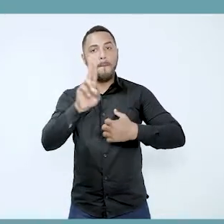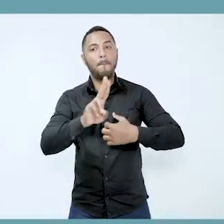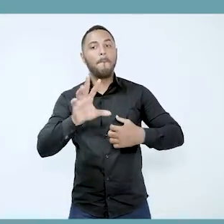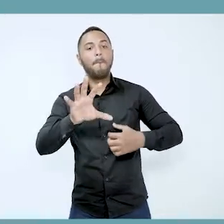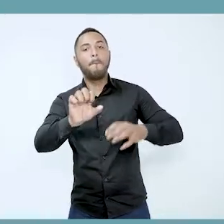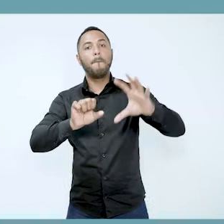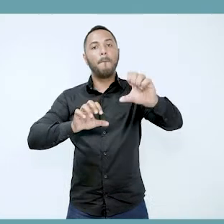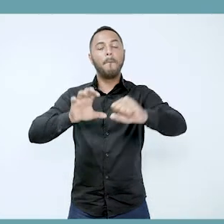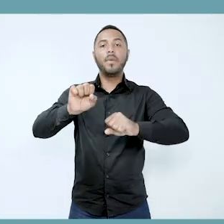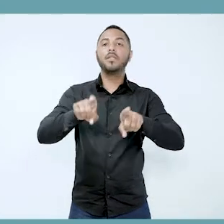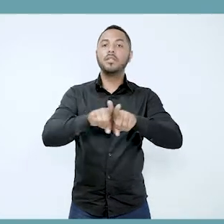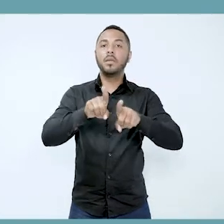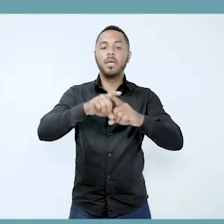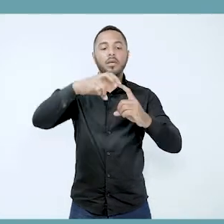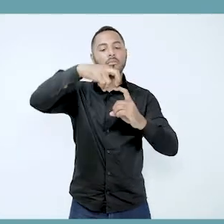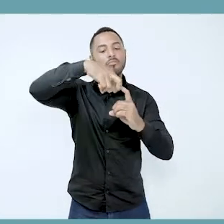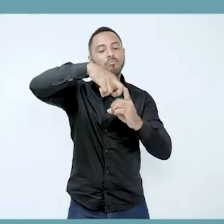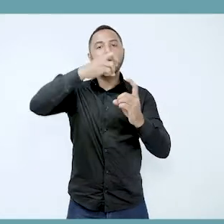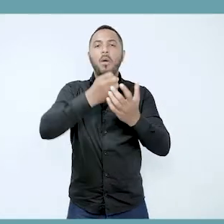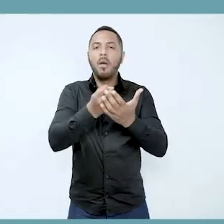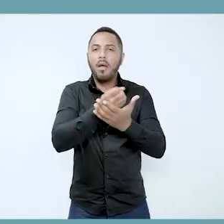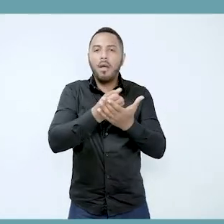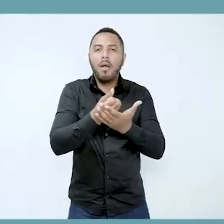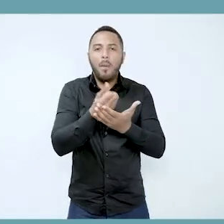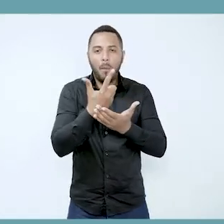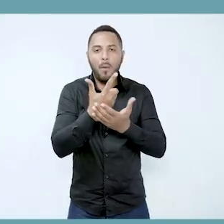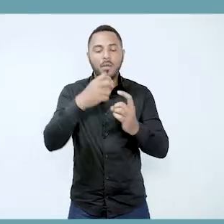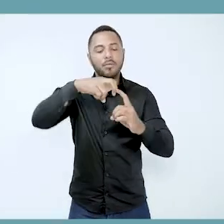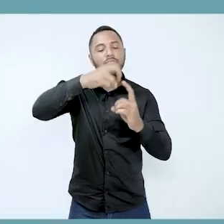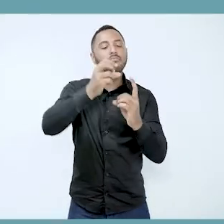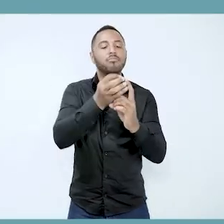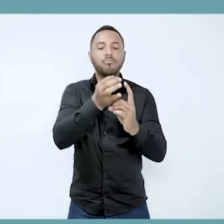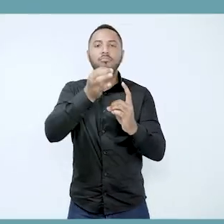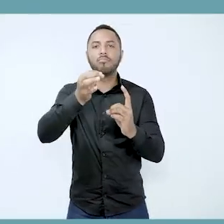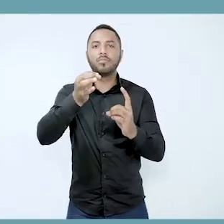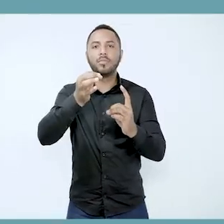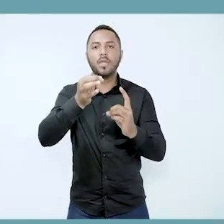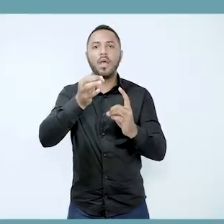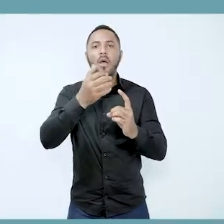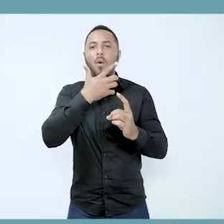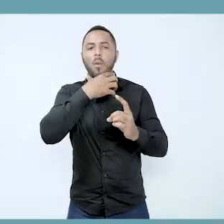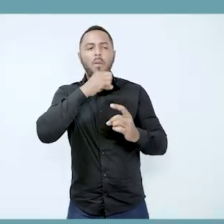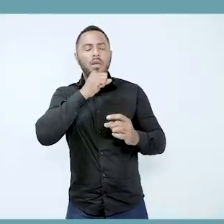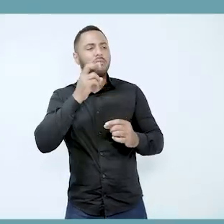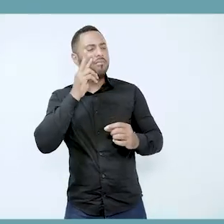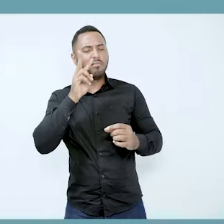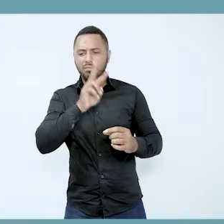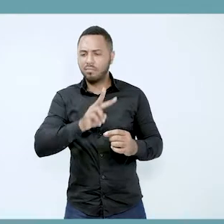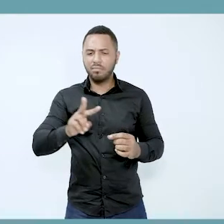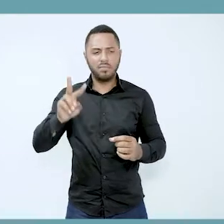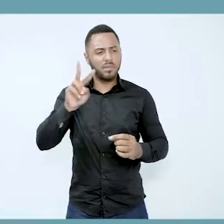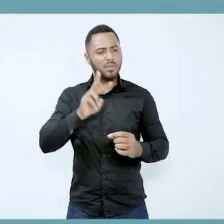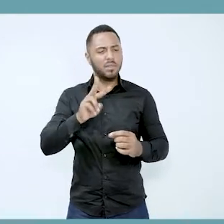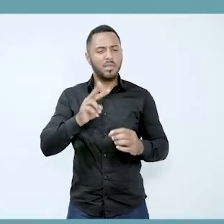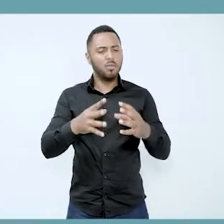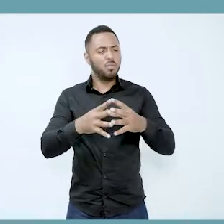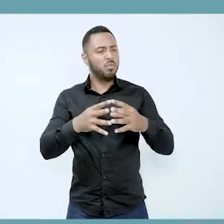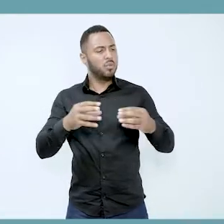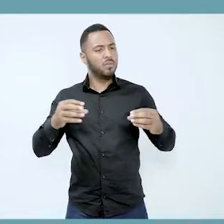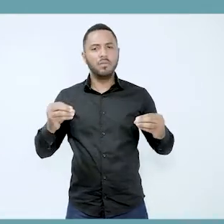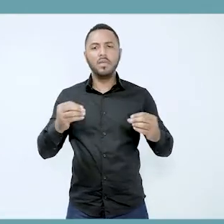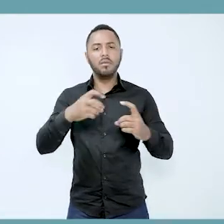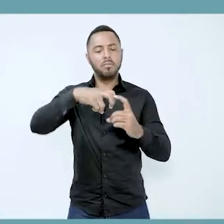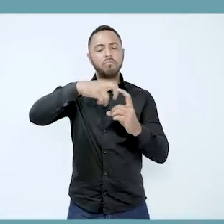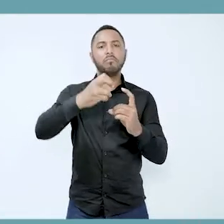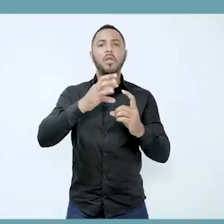e também nas tampas de remédios promissores craques. Nossos pais começavam a estranhar, sem encontrar